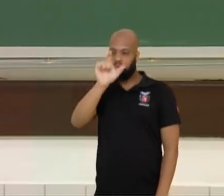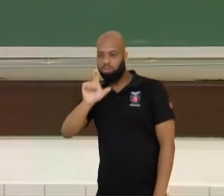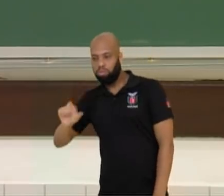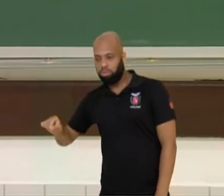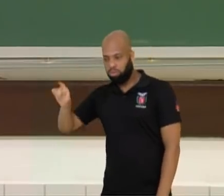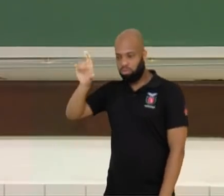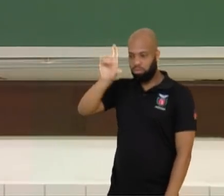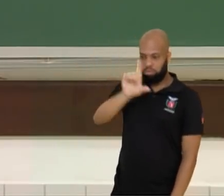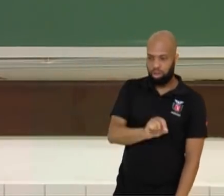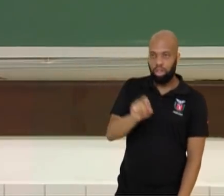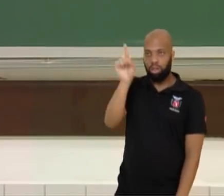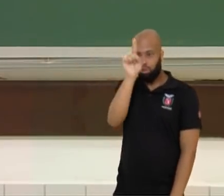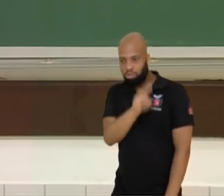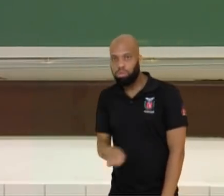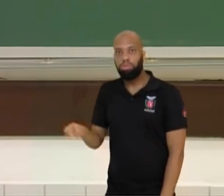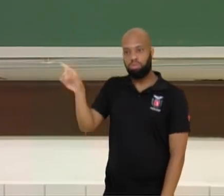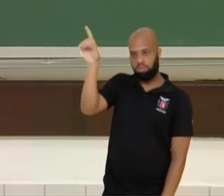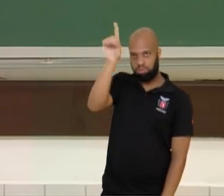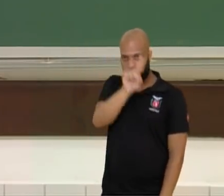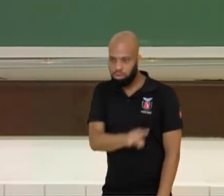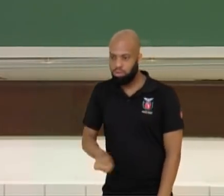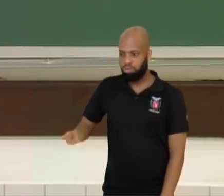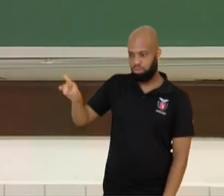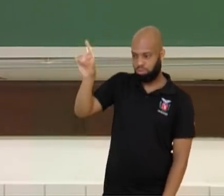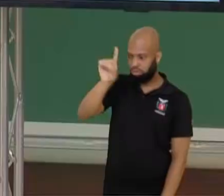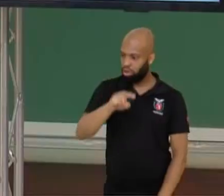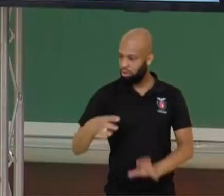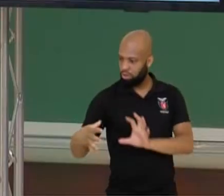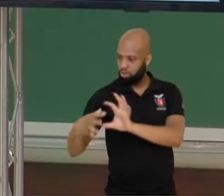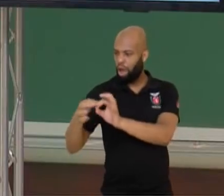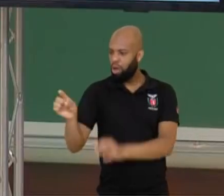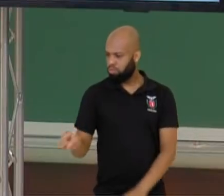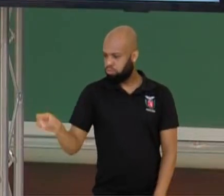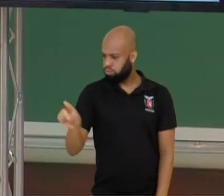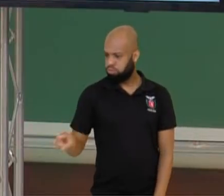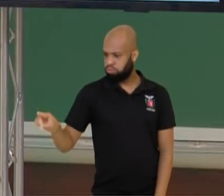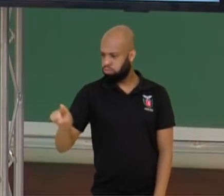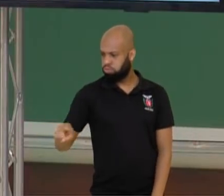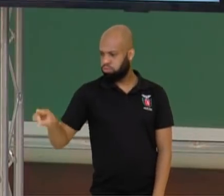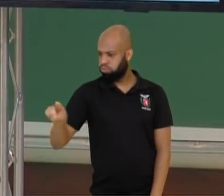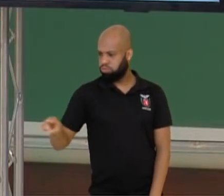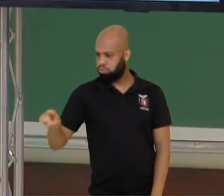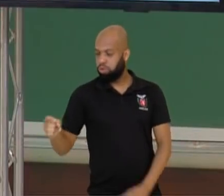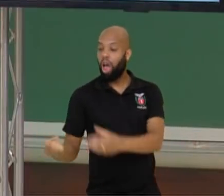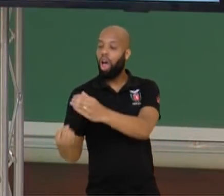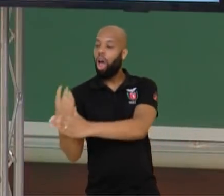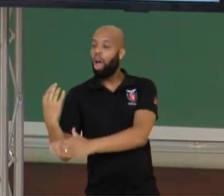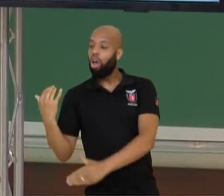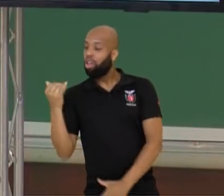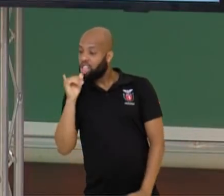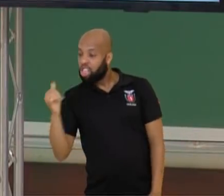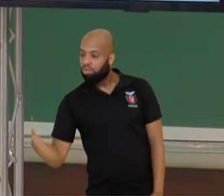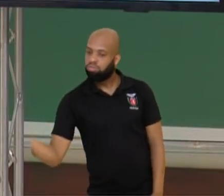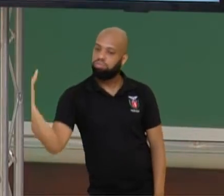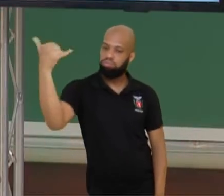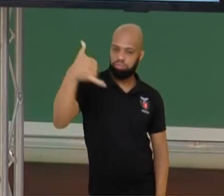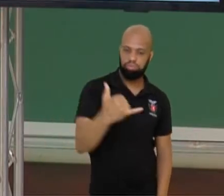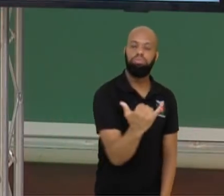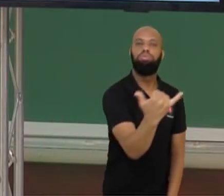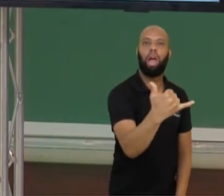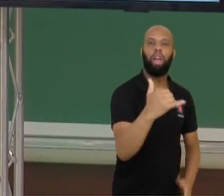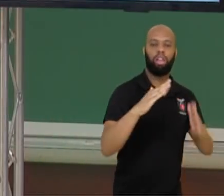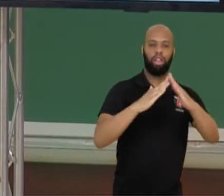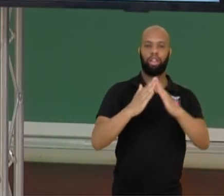lá, giram lá umas turbinas que chegam lá no gerador para gerar energia elétrica para a gente, né? Então, aqui